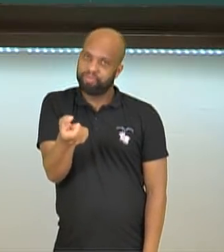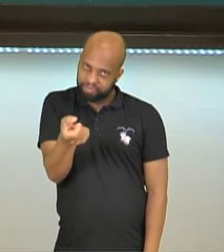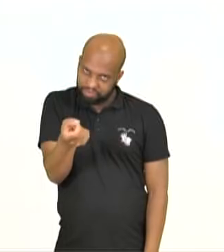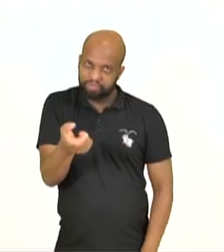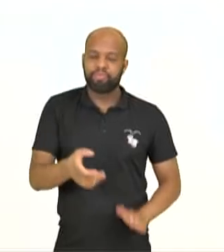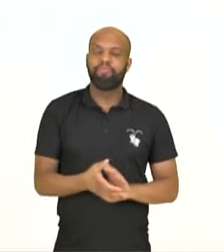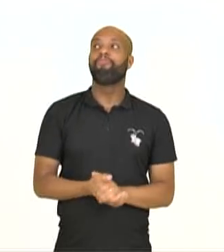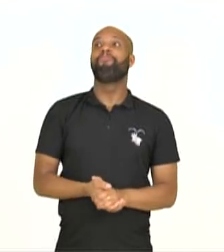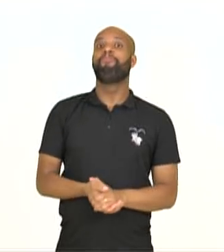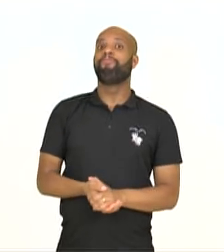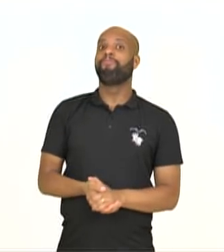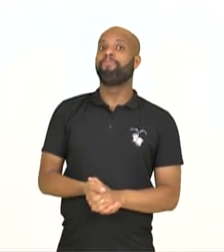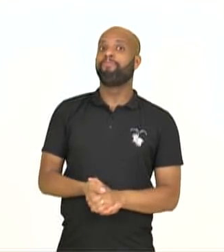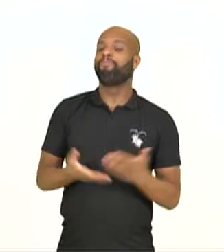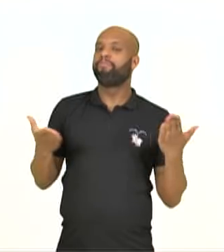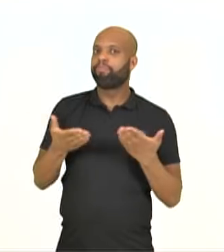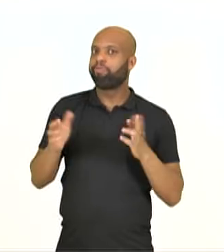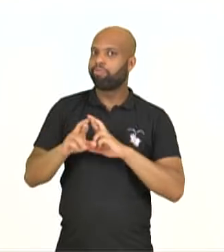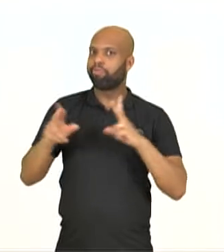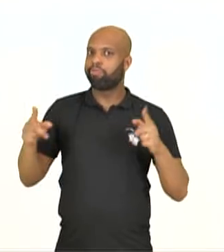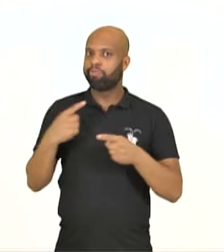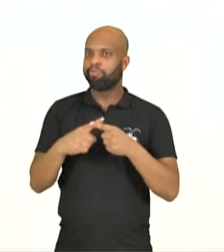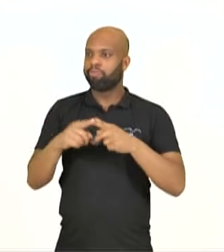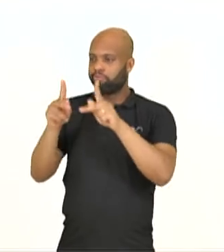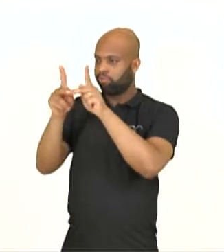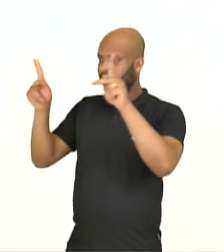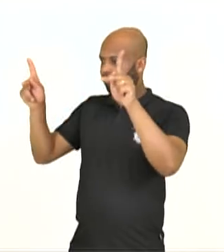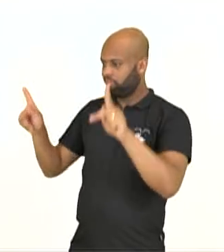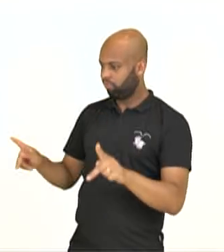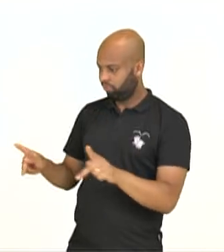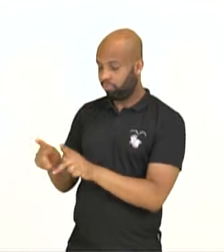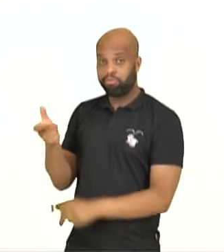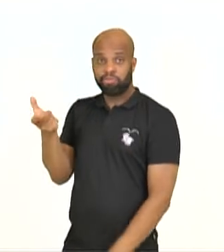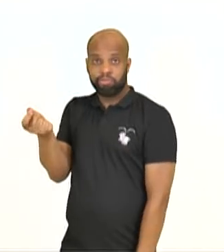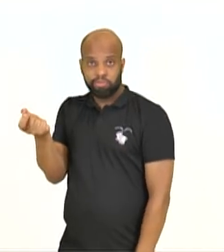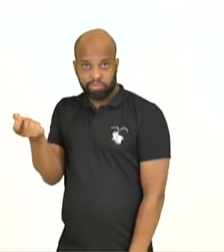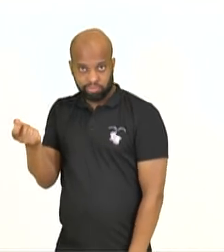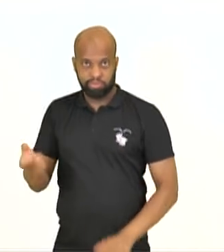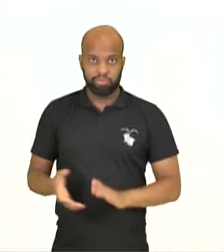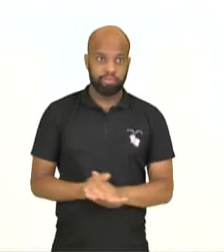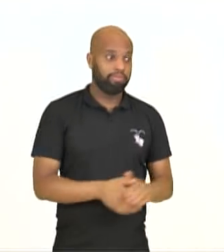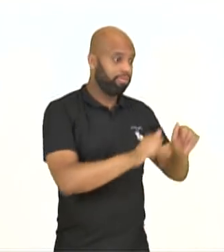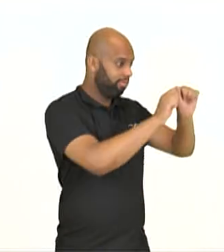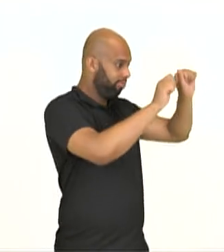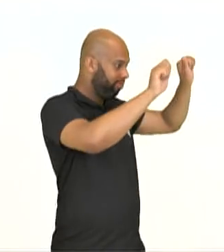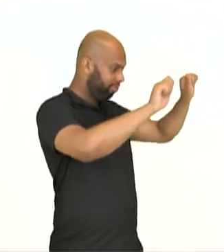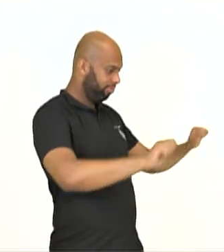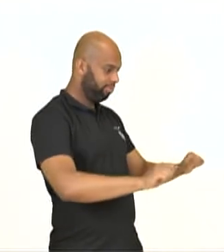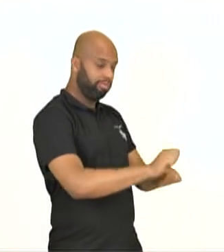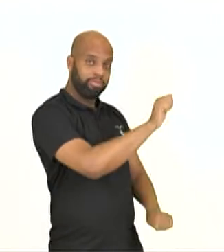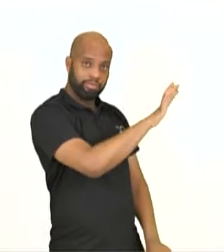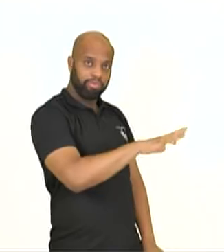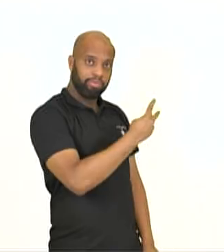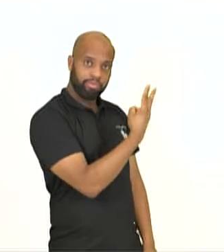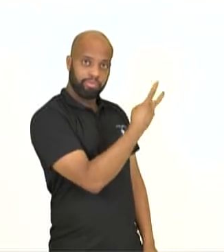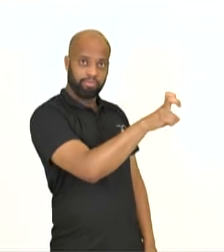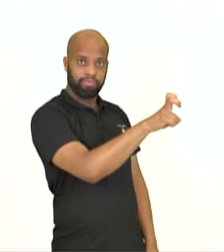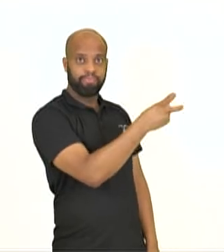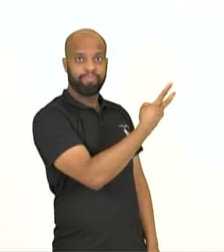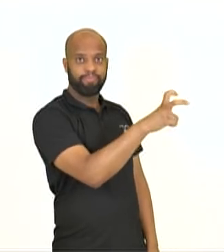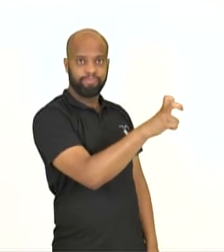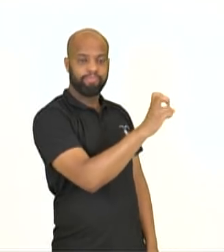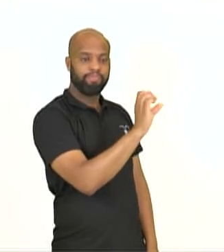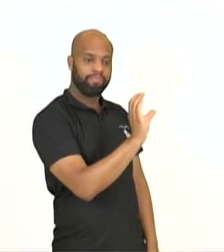20. Opa! Então, o perímetro aqui deu 20 centímetros E a área deu 25